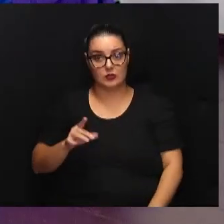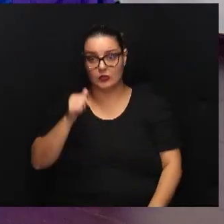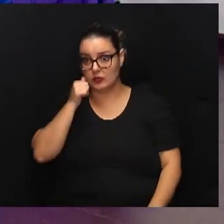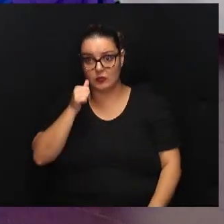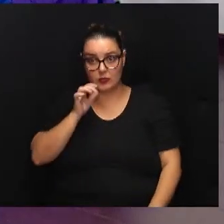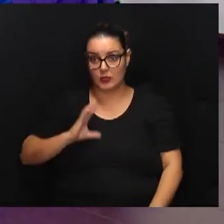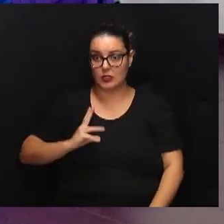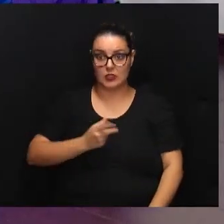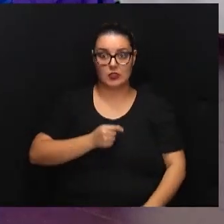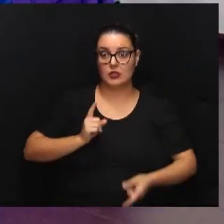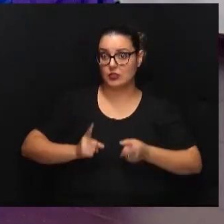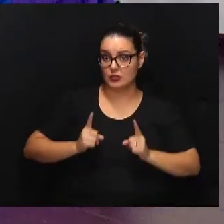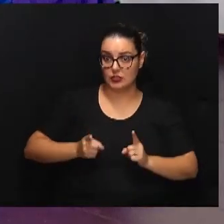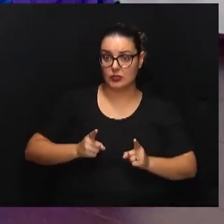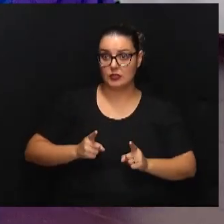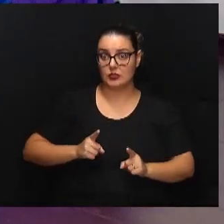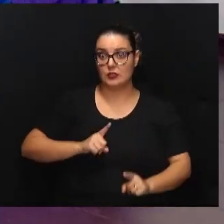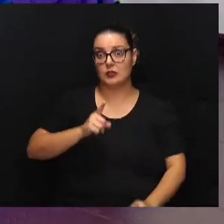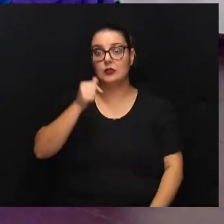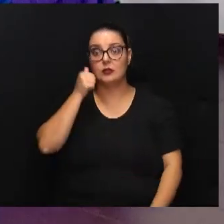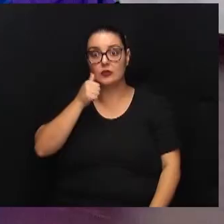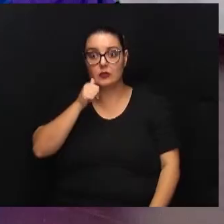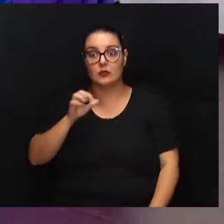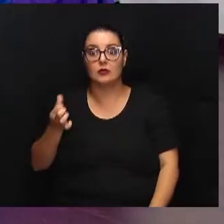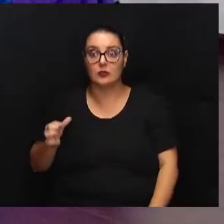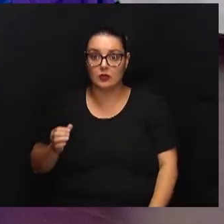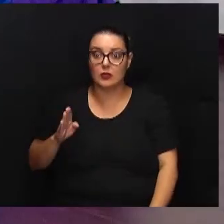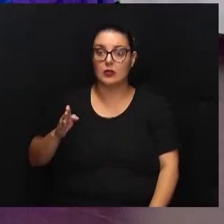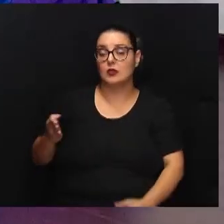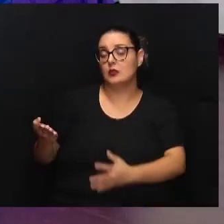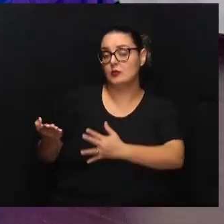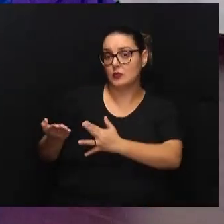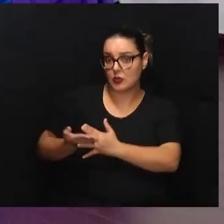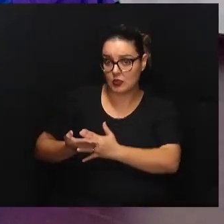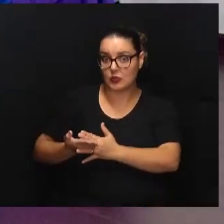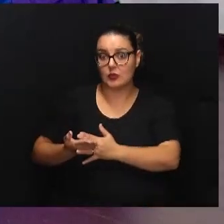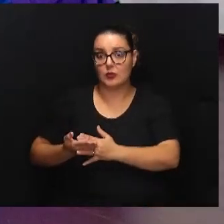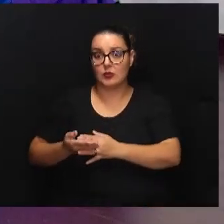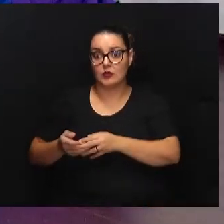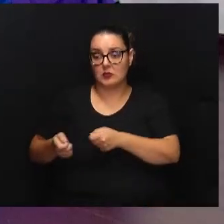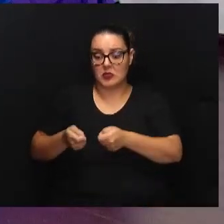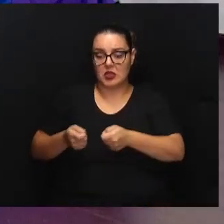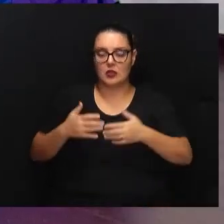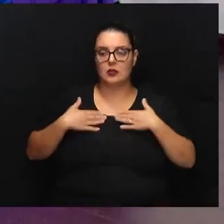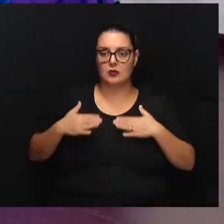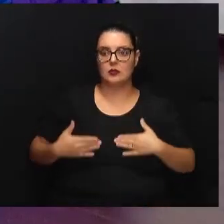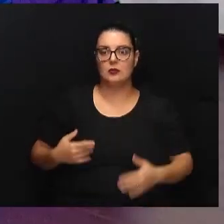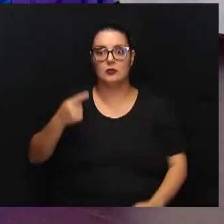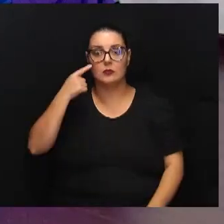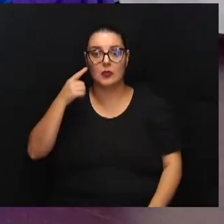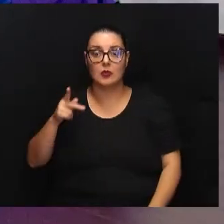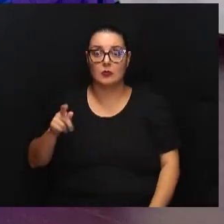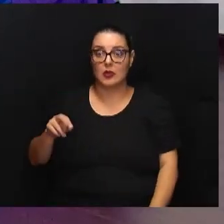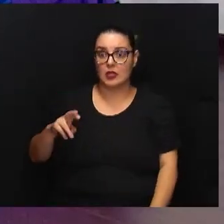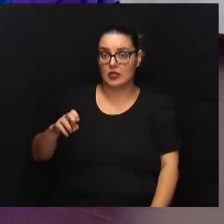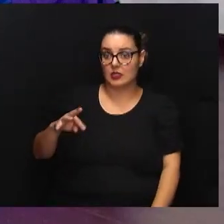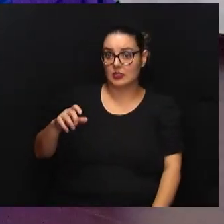lésbicas e bissexuais um policiamento sobre seus corpos. Pensar as parentalidades, as paternidades de homens trans, o gestar, é sobre